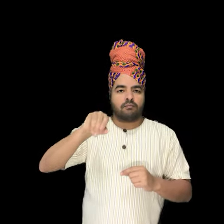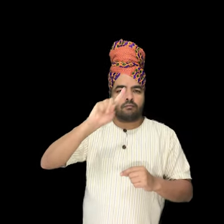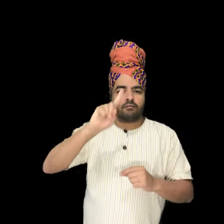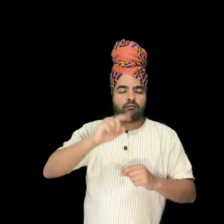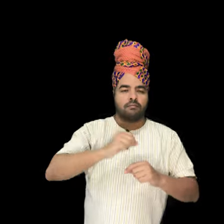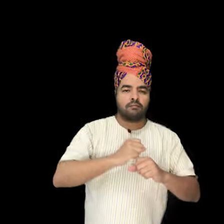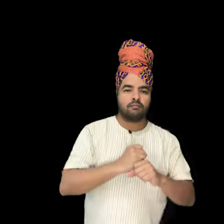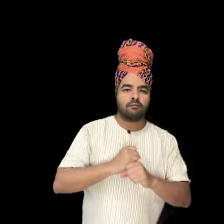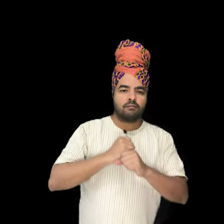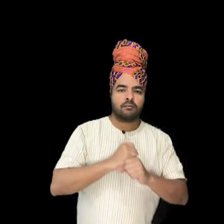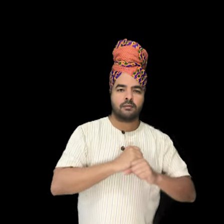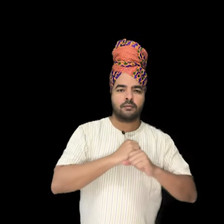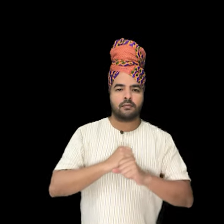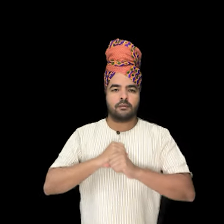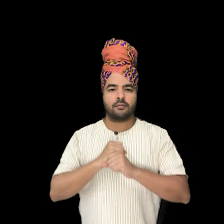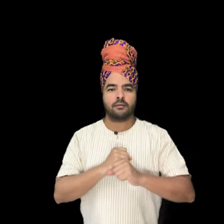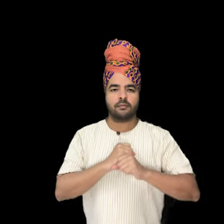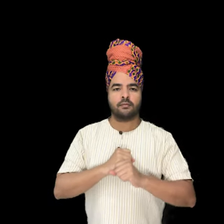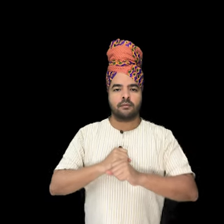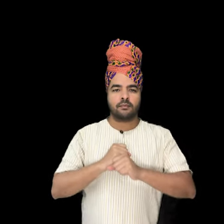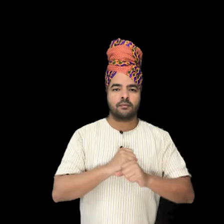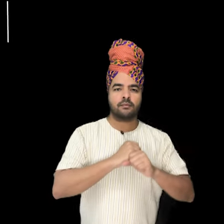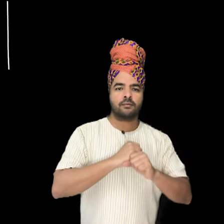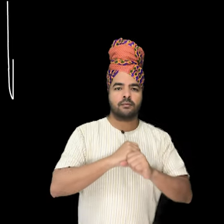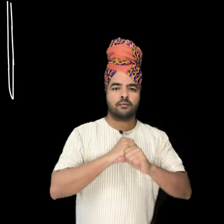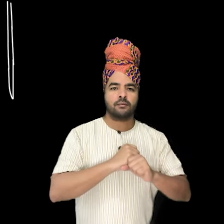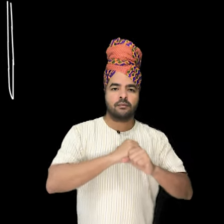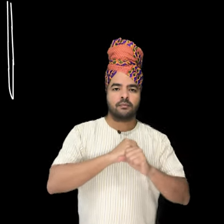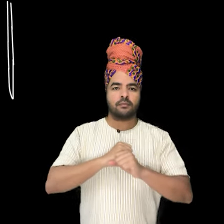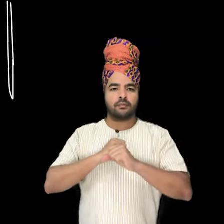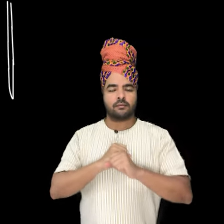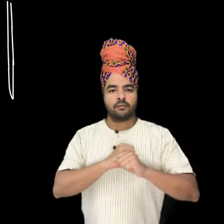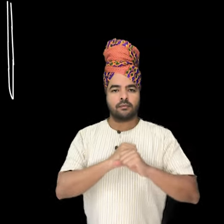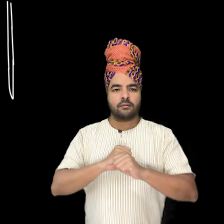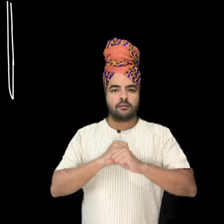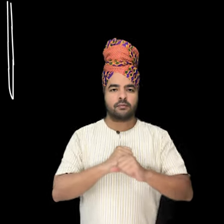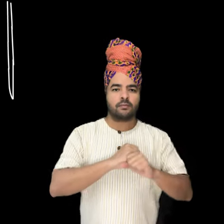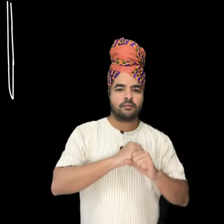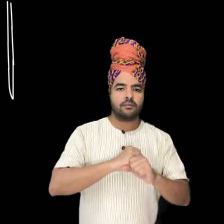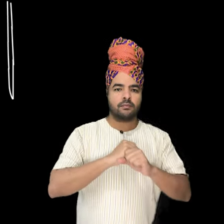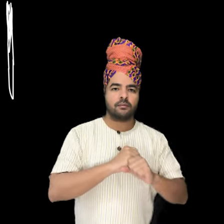a letras brancas maiúsculas formadas por sobrepostos Ourique